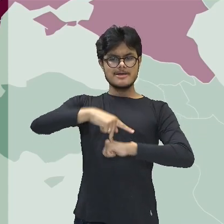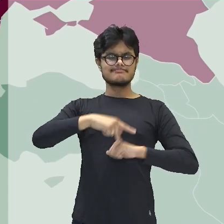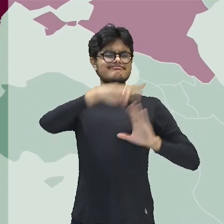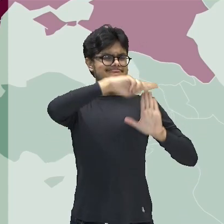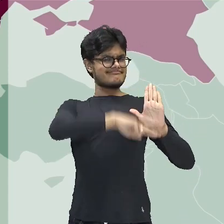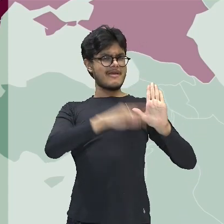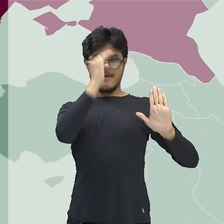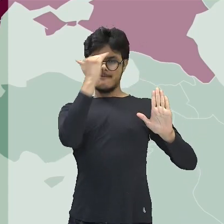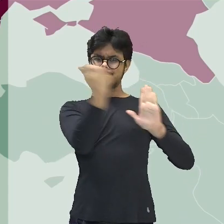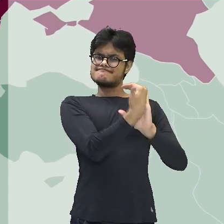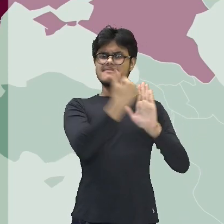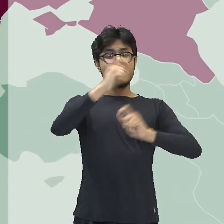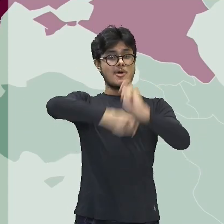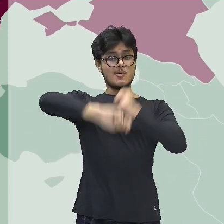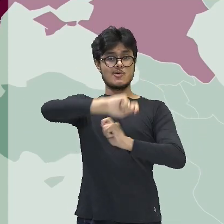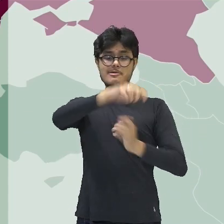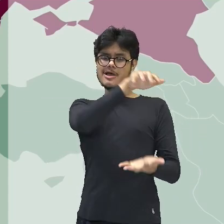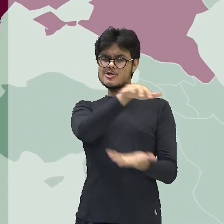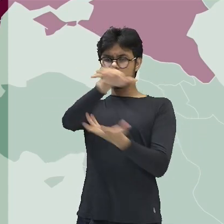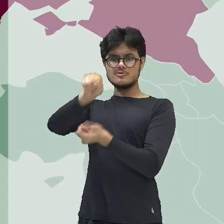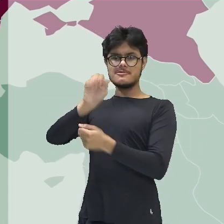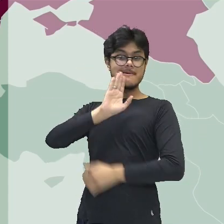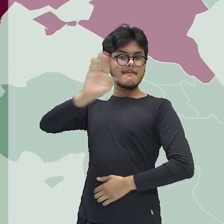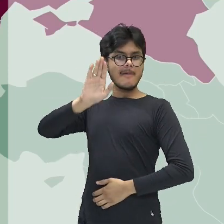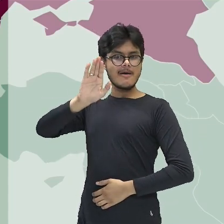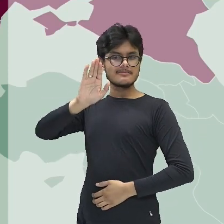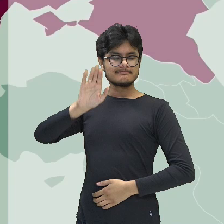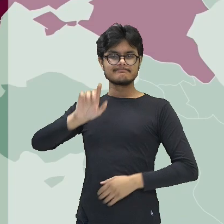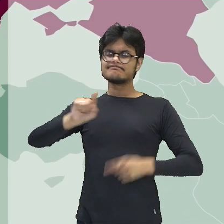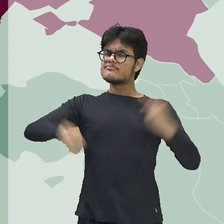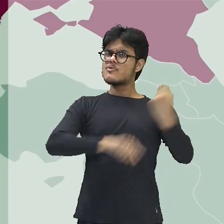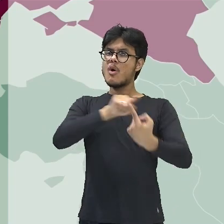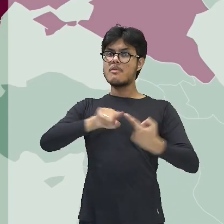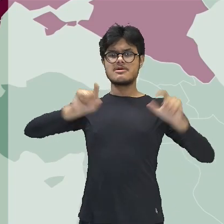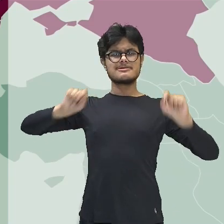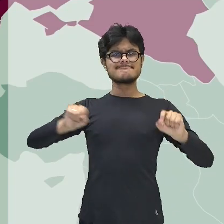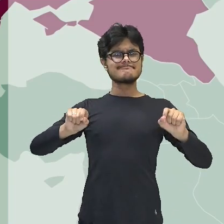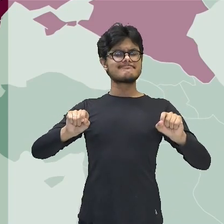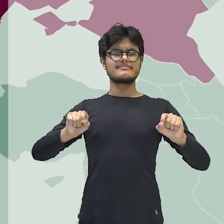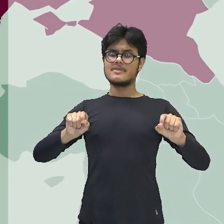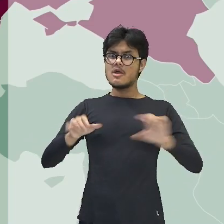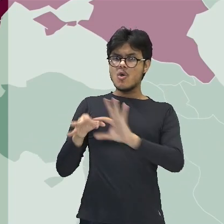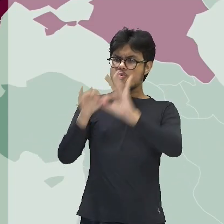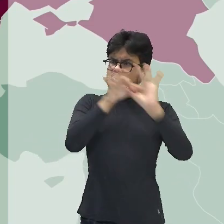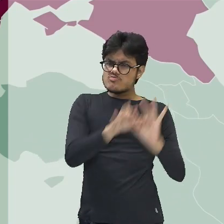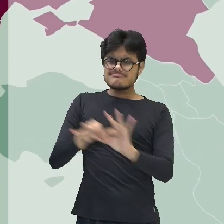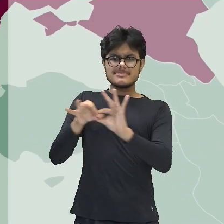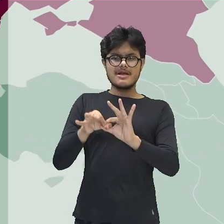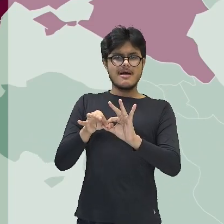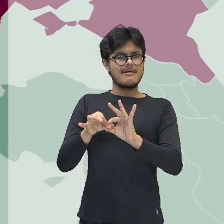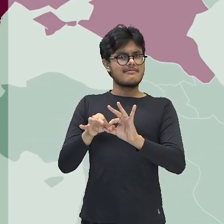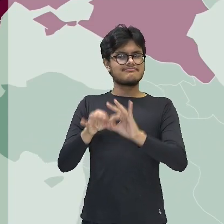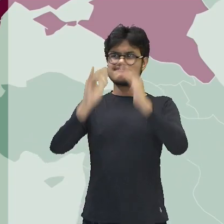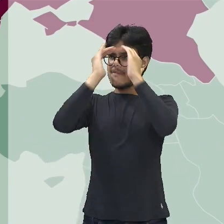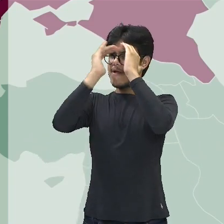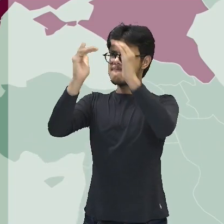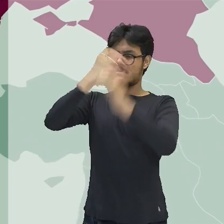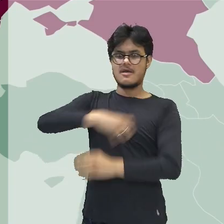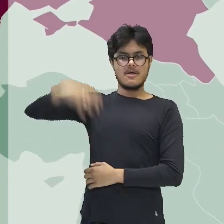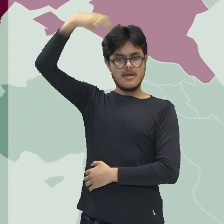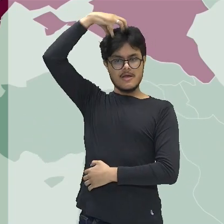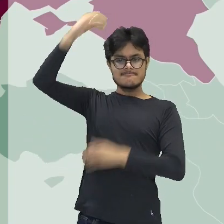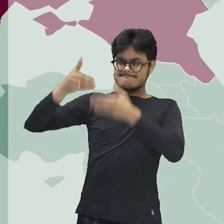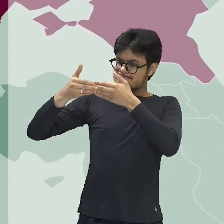regras de comércio mundial, calcadas na implantação de um pacto colonial que deu origem à